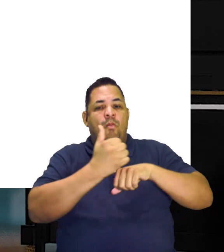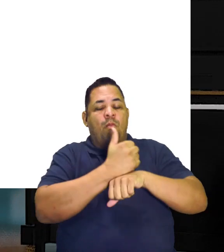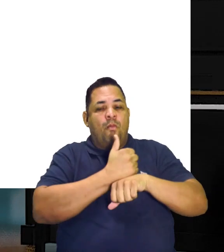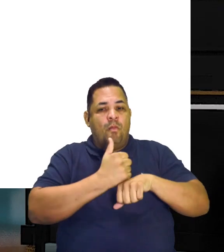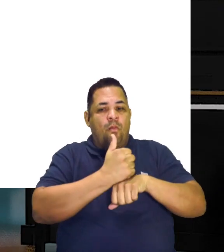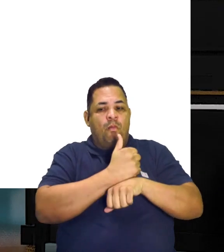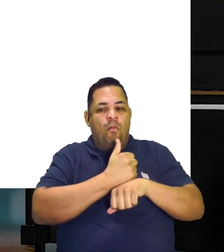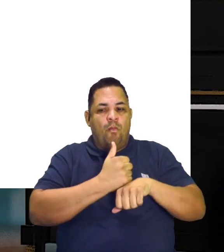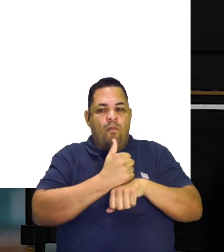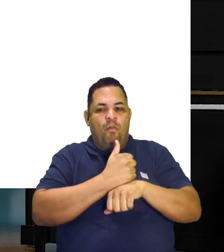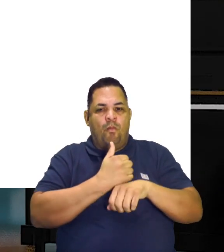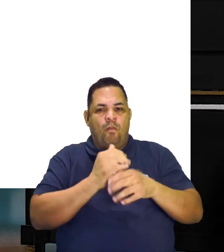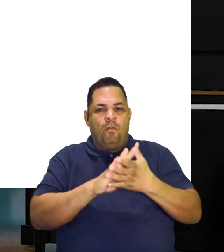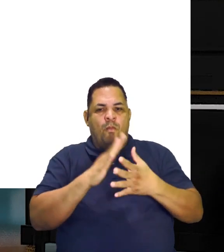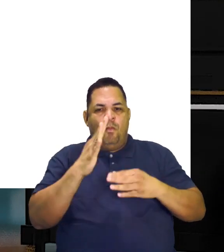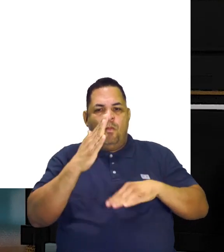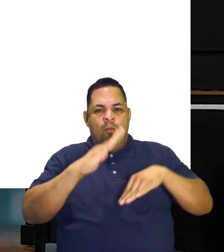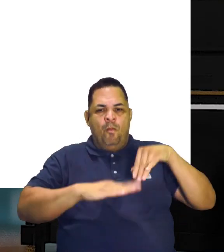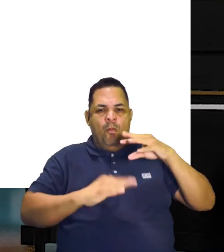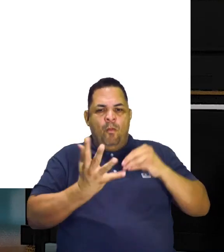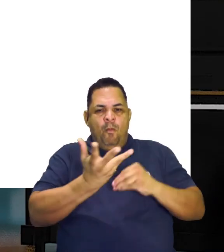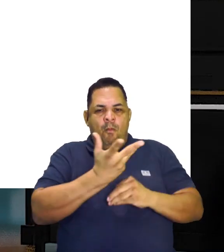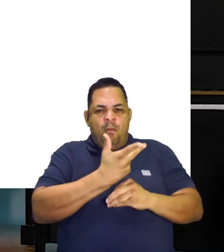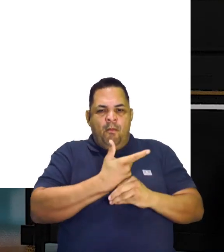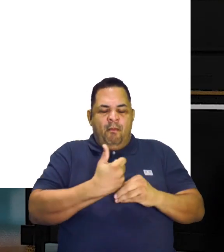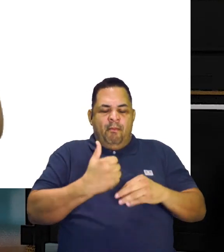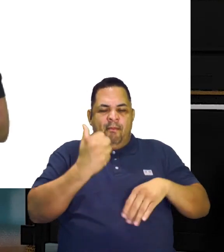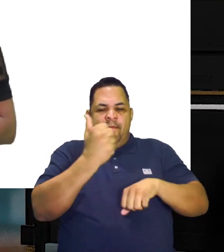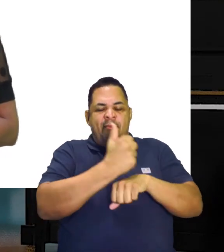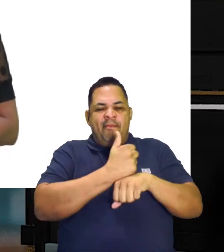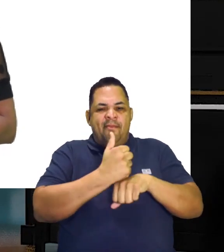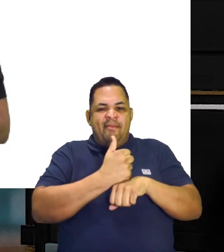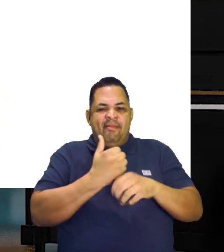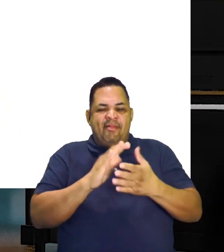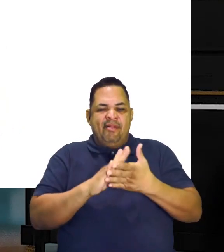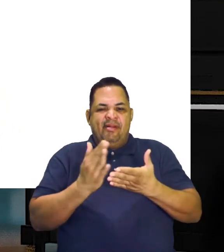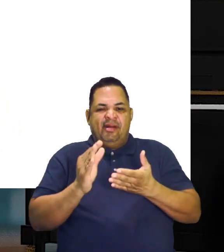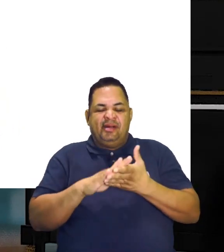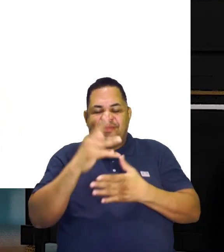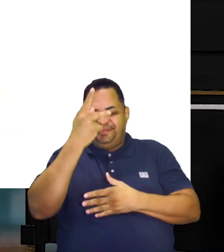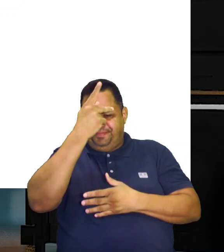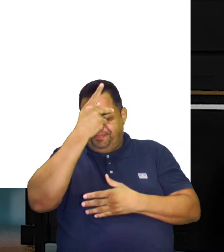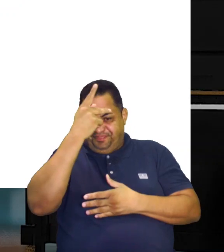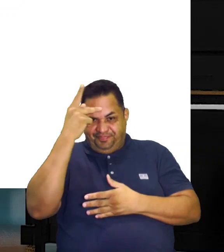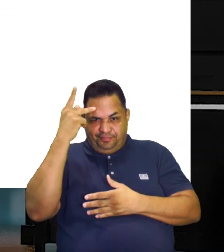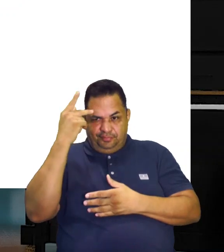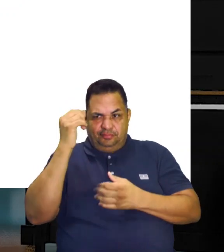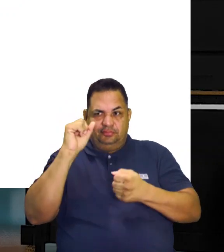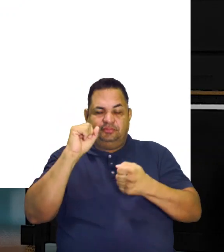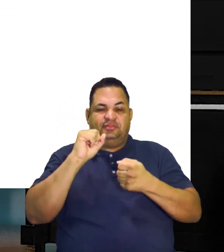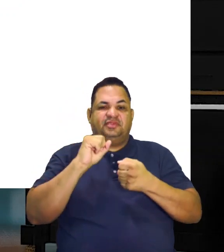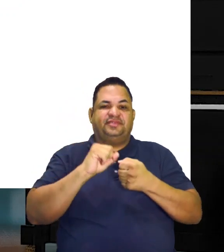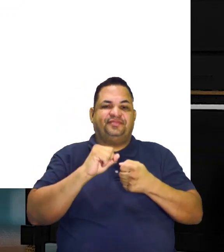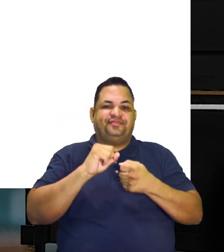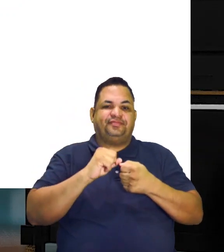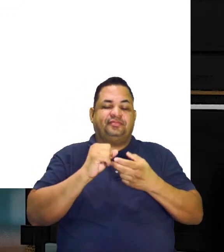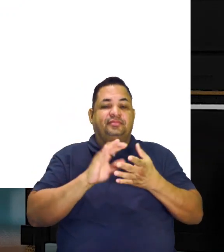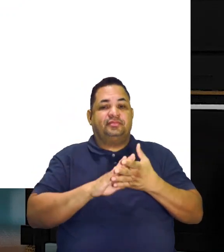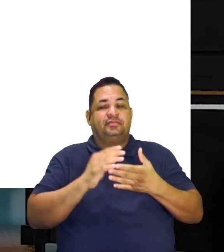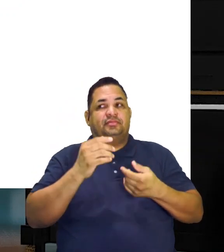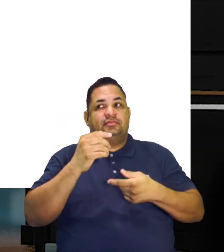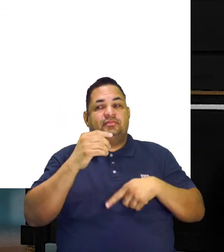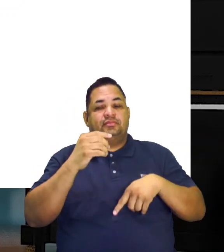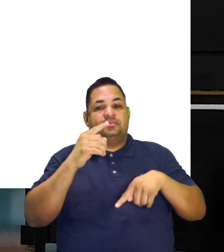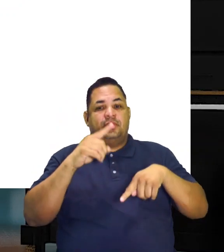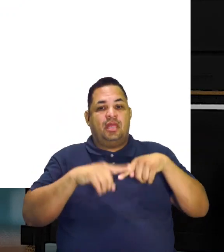né? Tem ali a figura do artista, do artesão, da pessoa que produz arte para